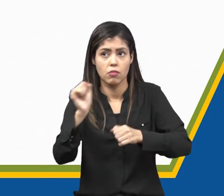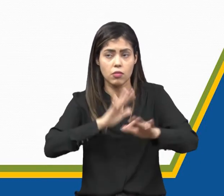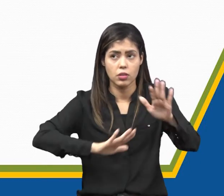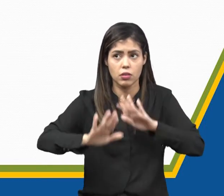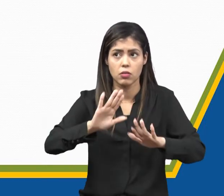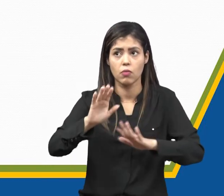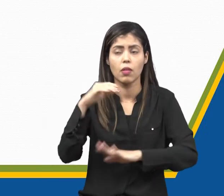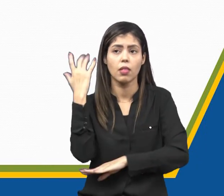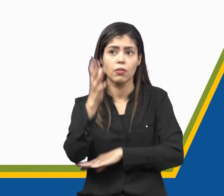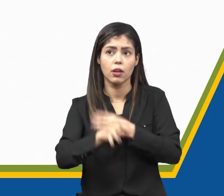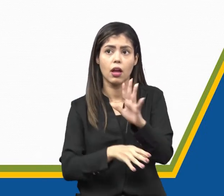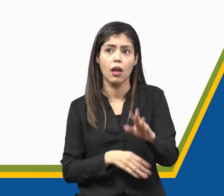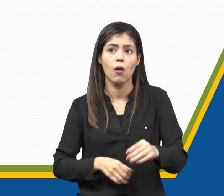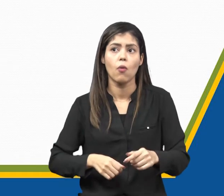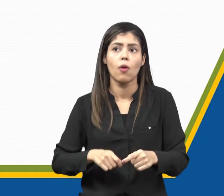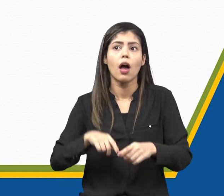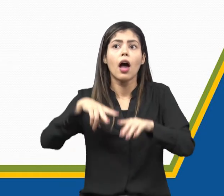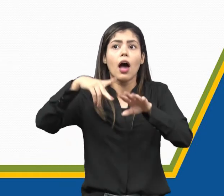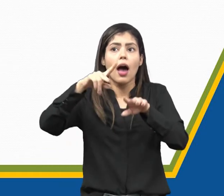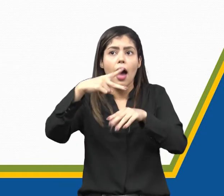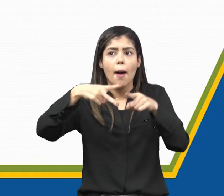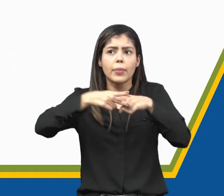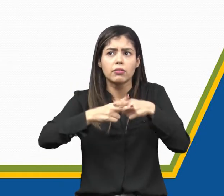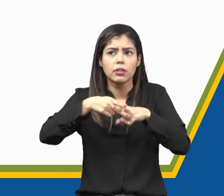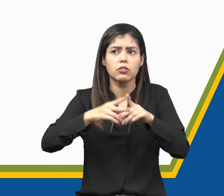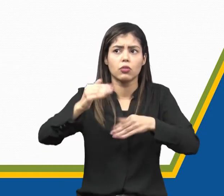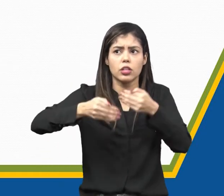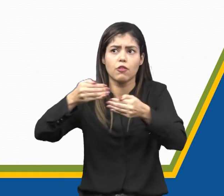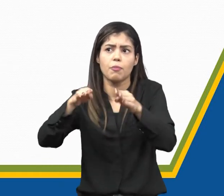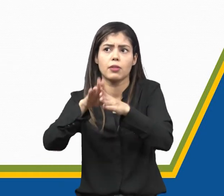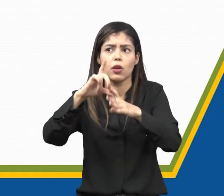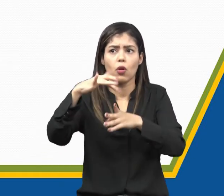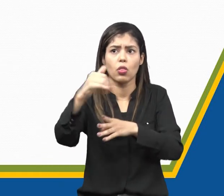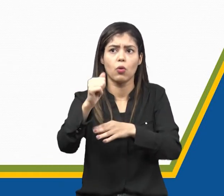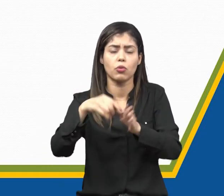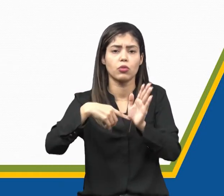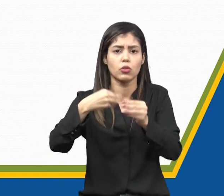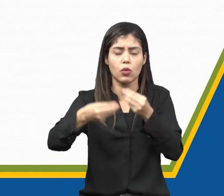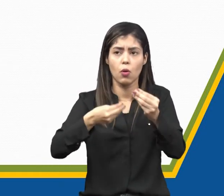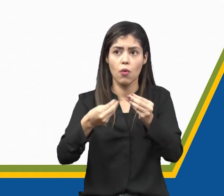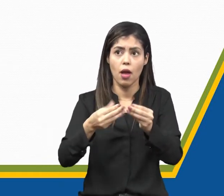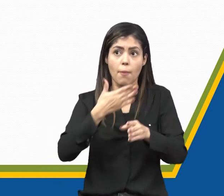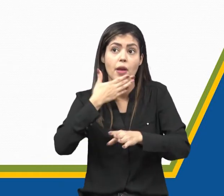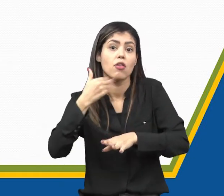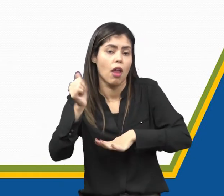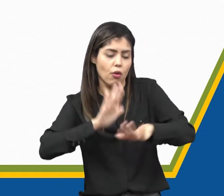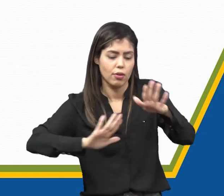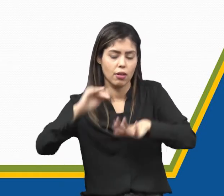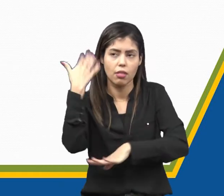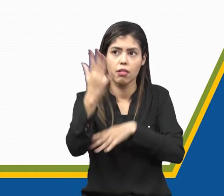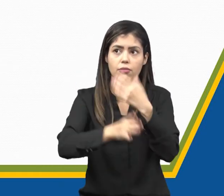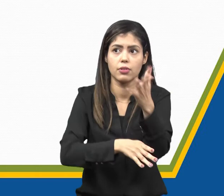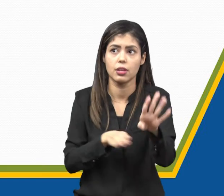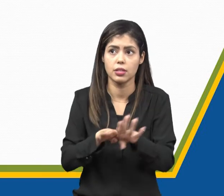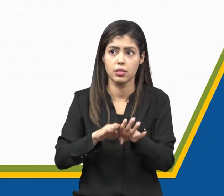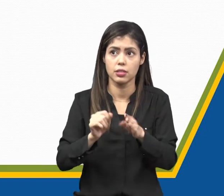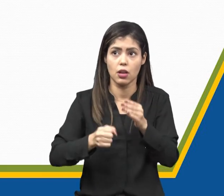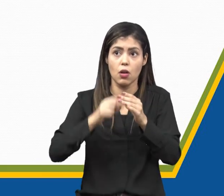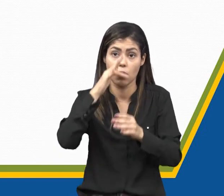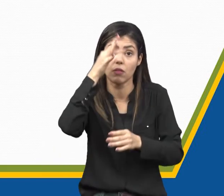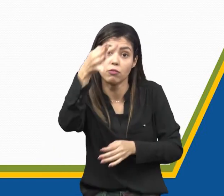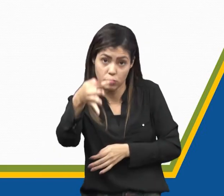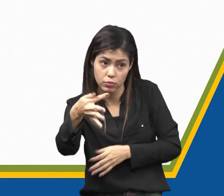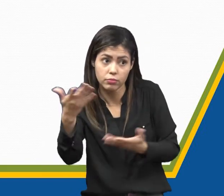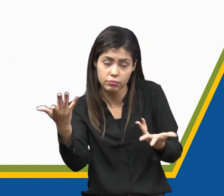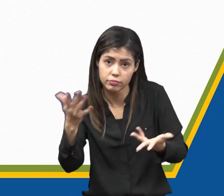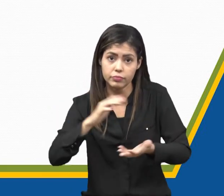naturais. B, a manutenção do desenvolvimento econômico de modo a garantir a preservação da natureza e dos recursos naturais para gerações